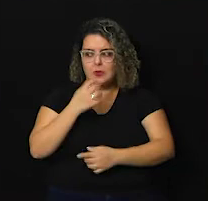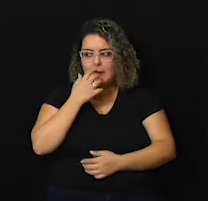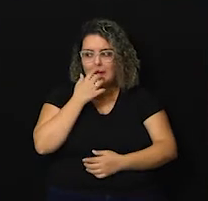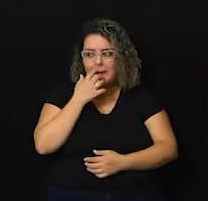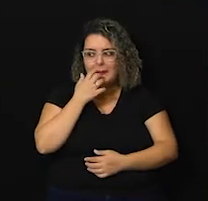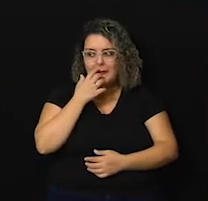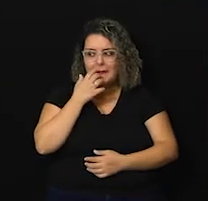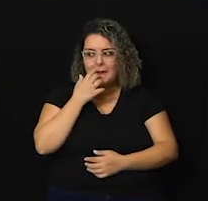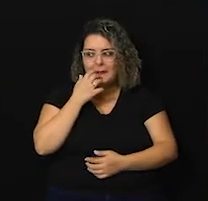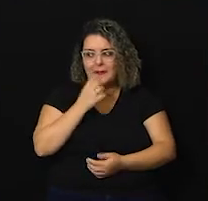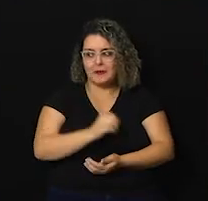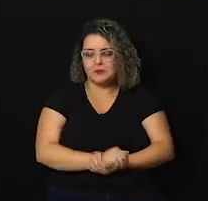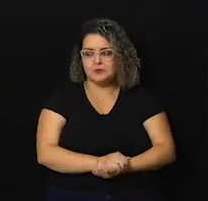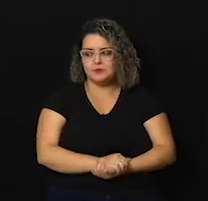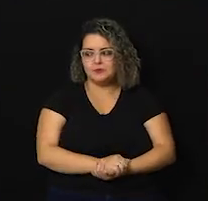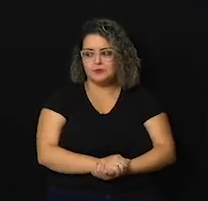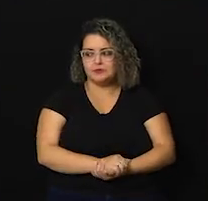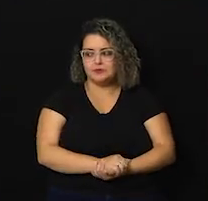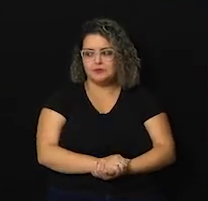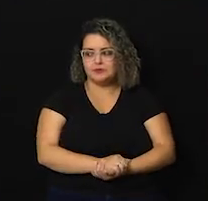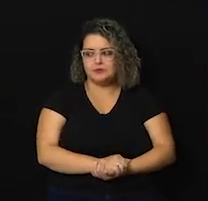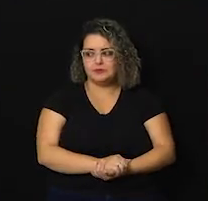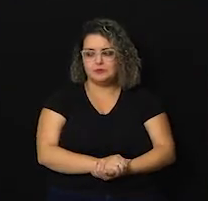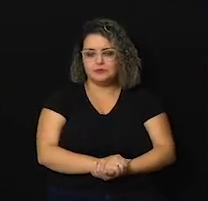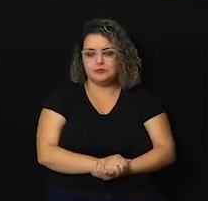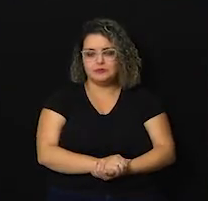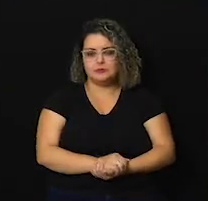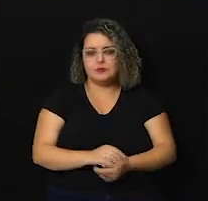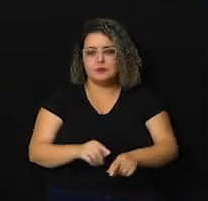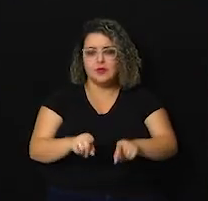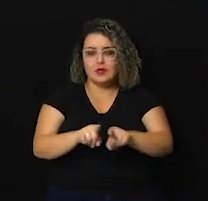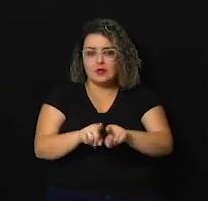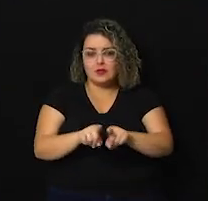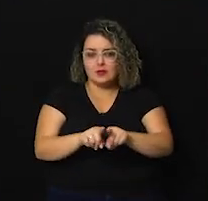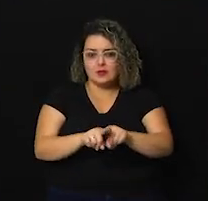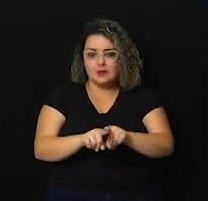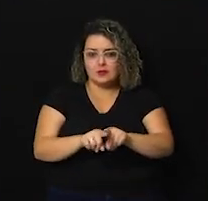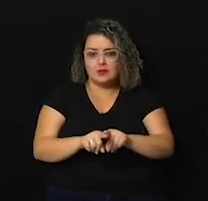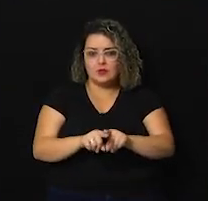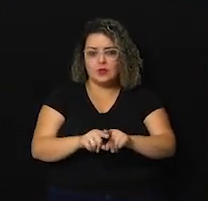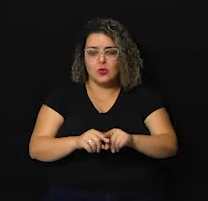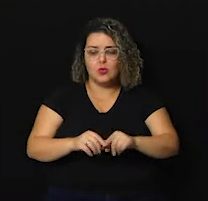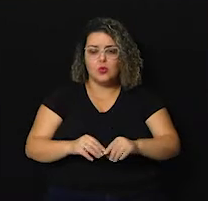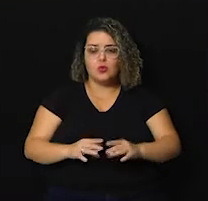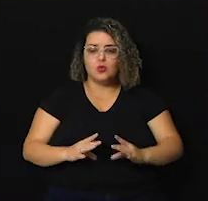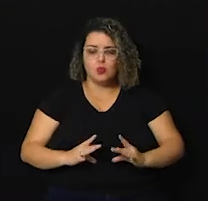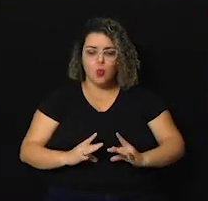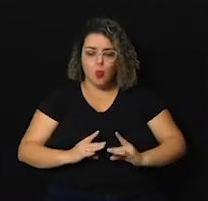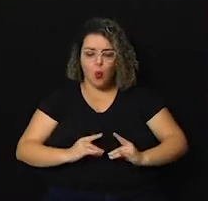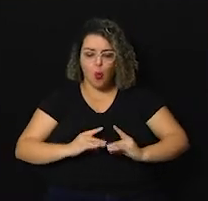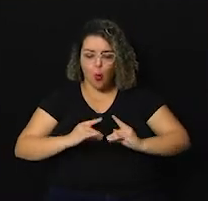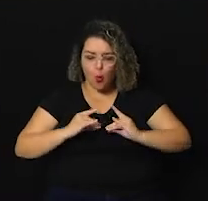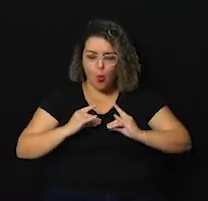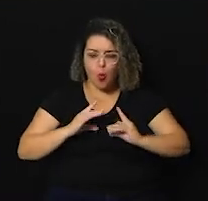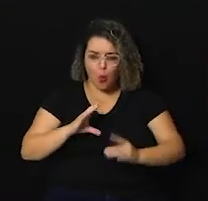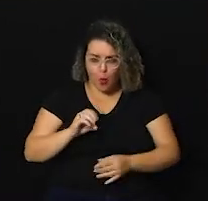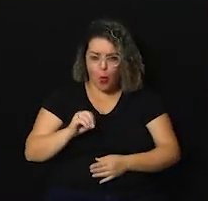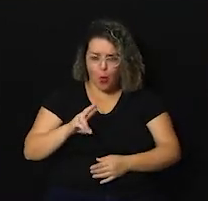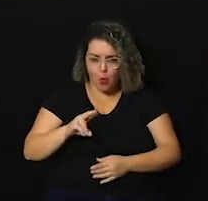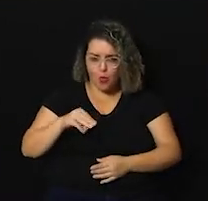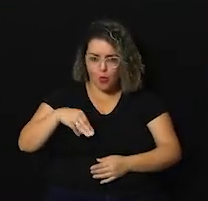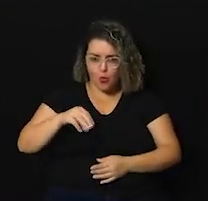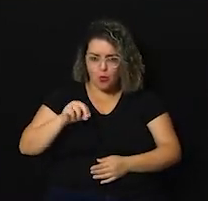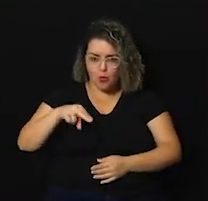causam disrupção, uma desfuncionalidade do sistema hormonal. Eles causam uma doença